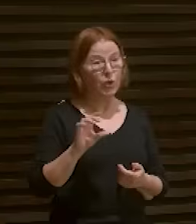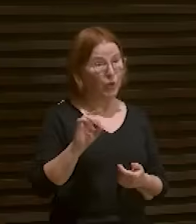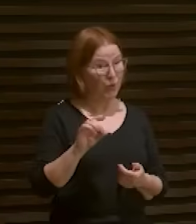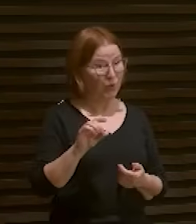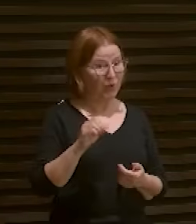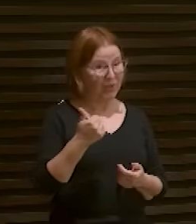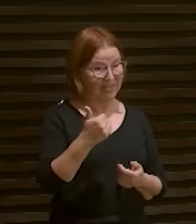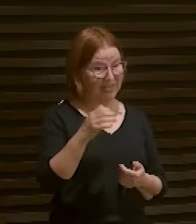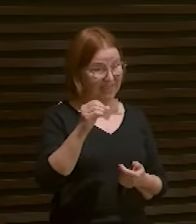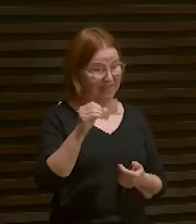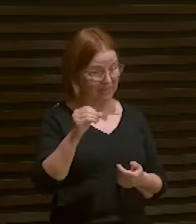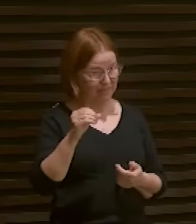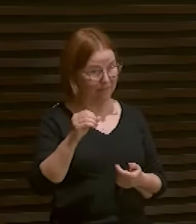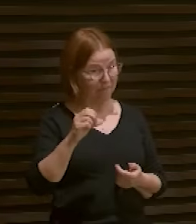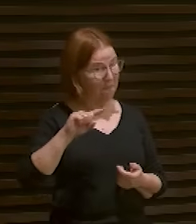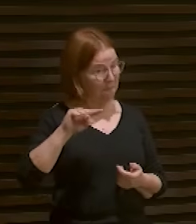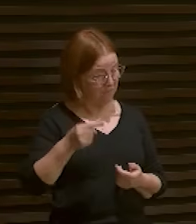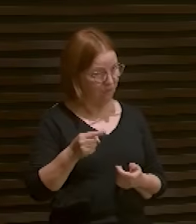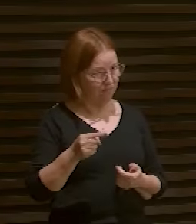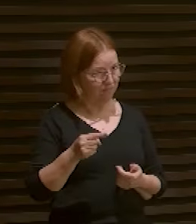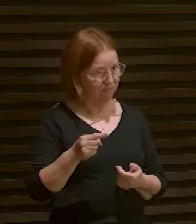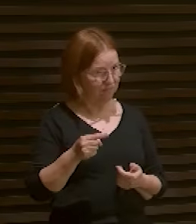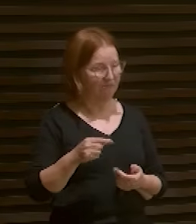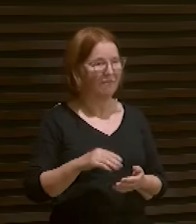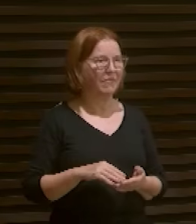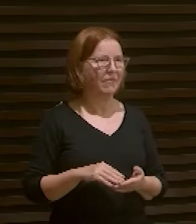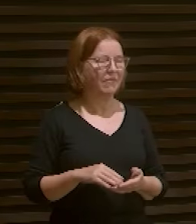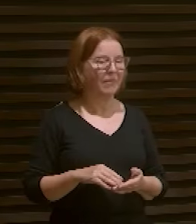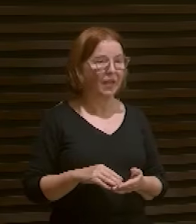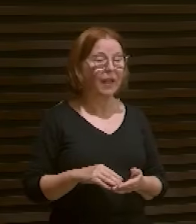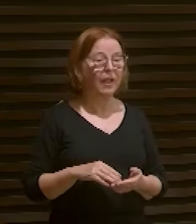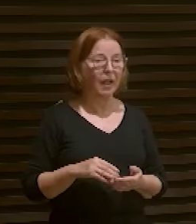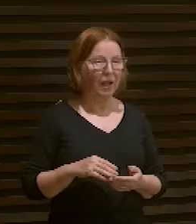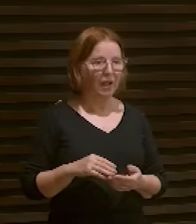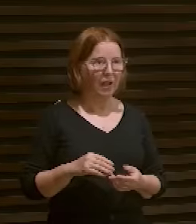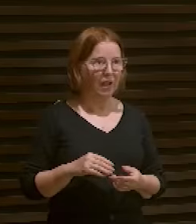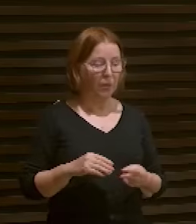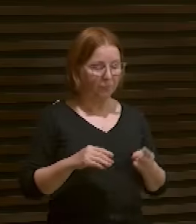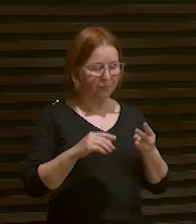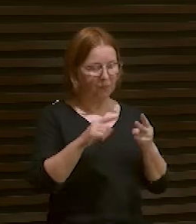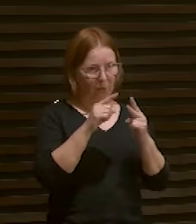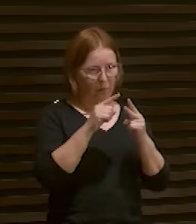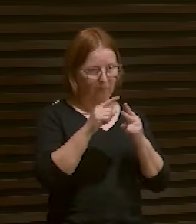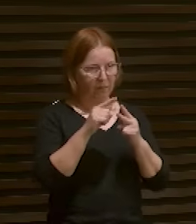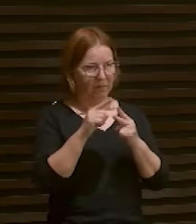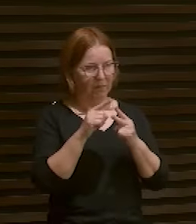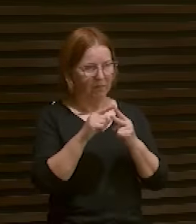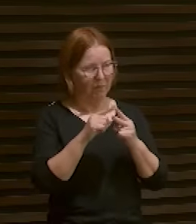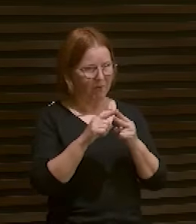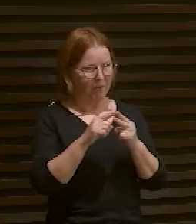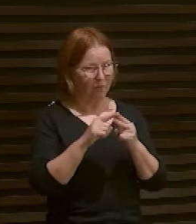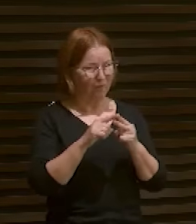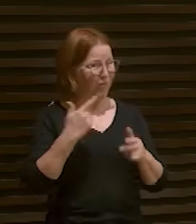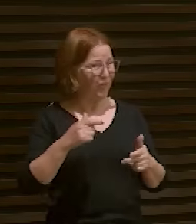Essa dívida aqui, Jesus botou um preço aqui que não tinha como o cara pagar. Ele se prostra diante do Senhor. E